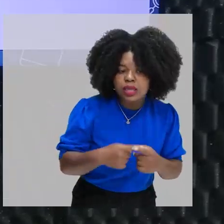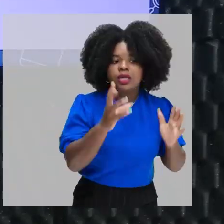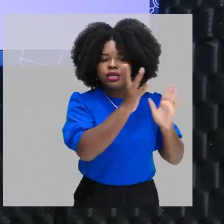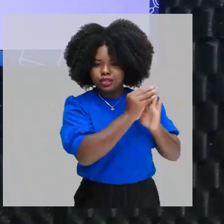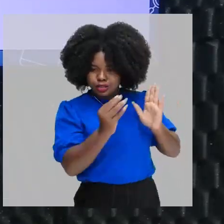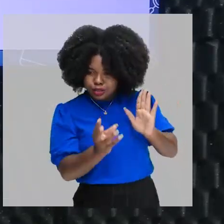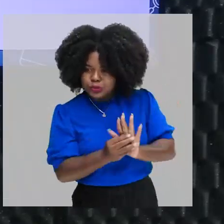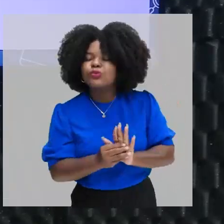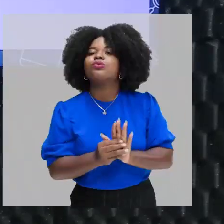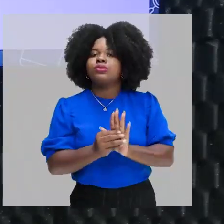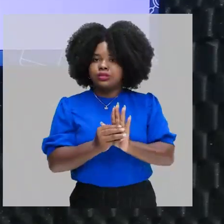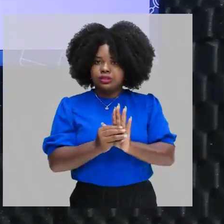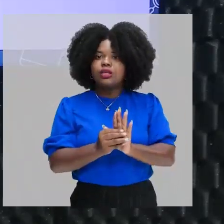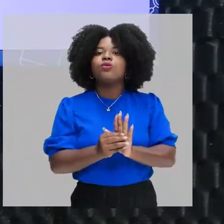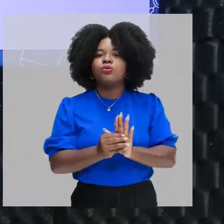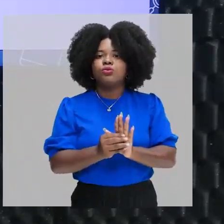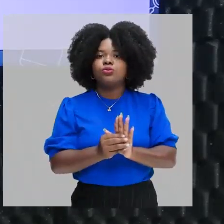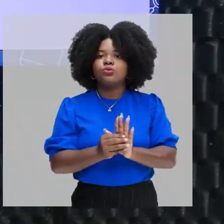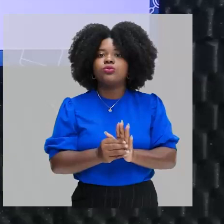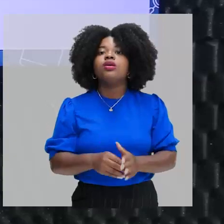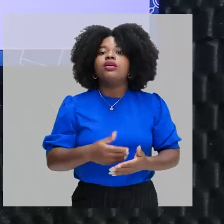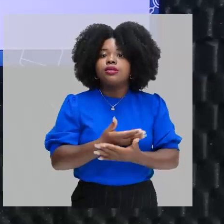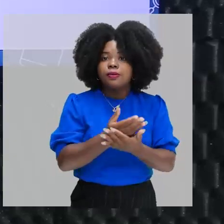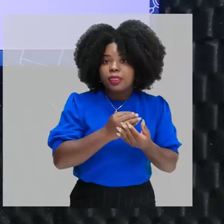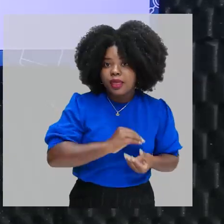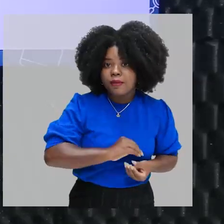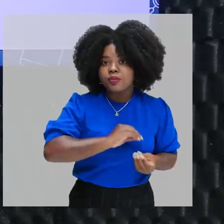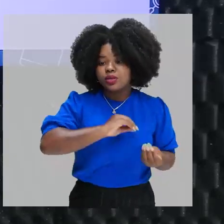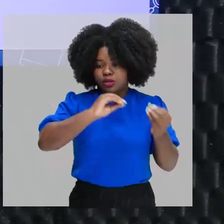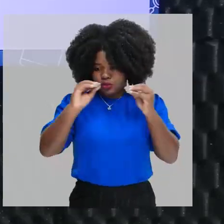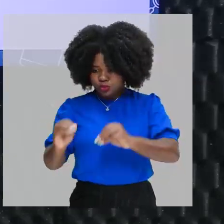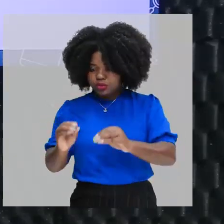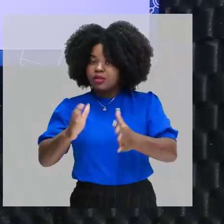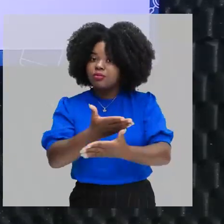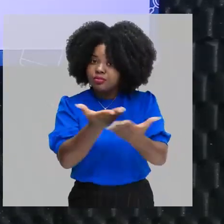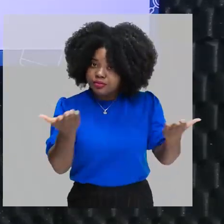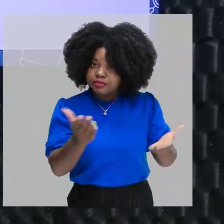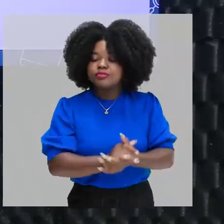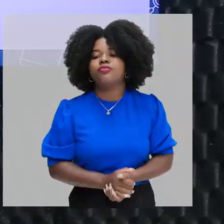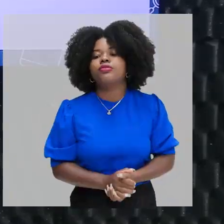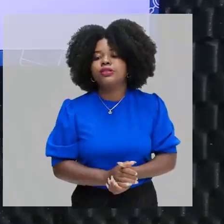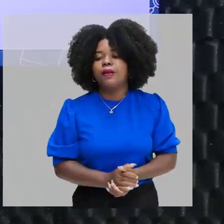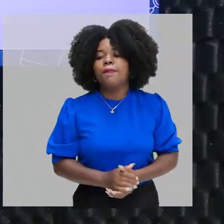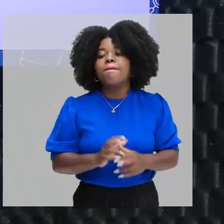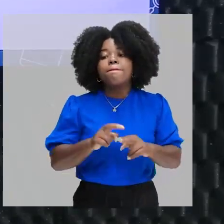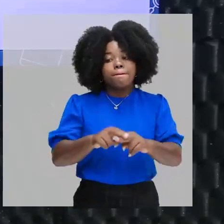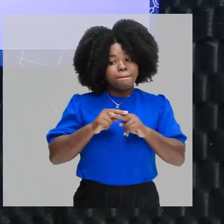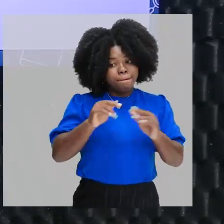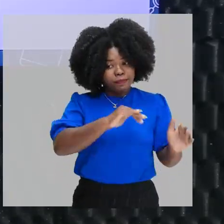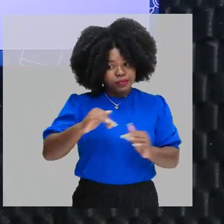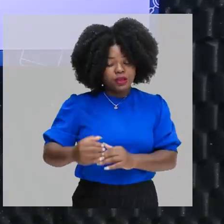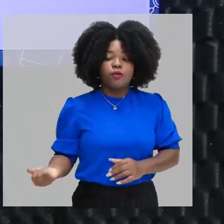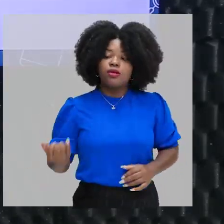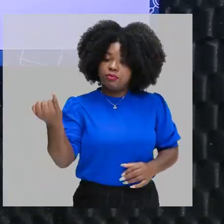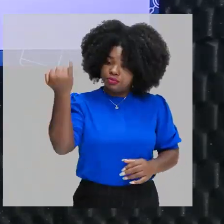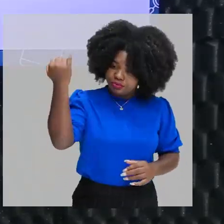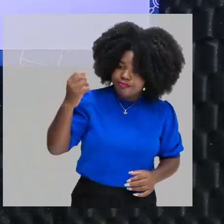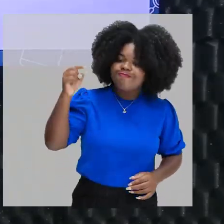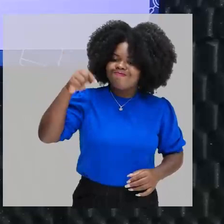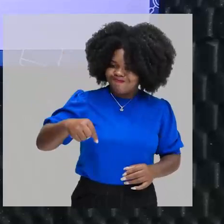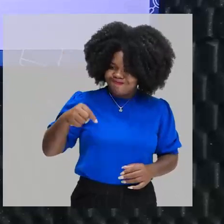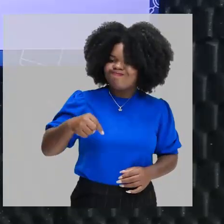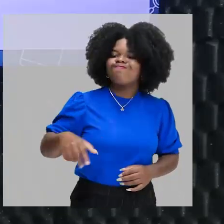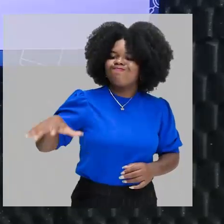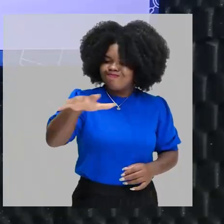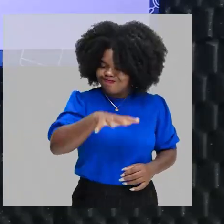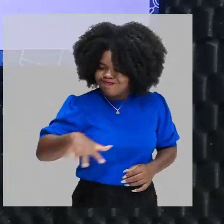estilo musical, que nós vamos fazer uma revisão já, muito importante aqui para a região. Já foi tema de questão do Enem, por isso